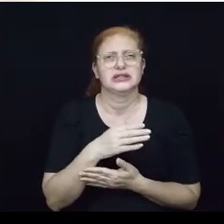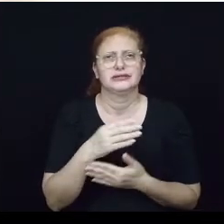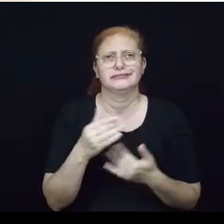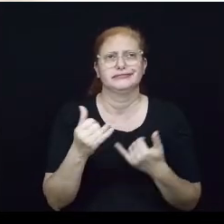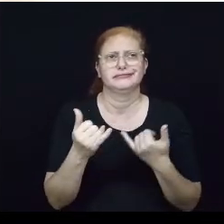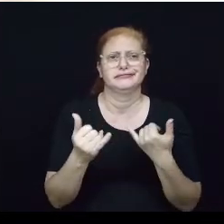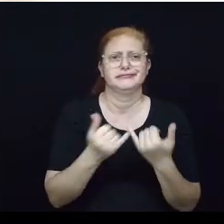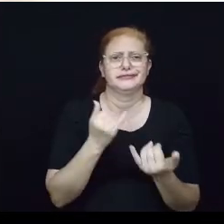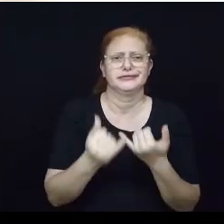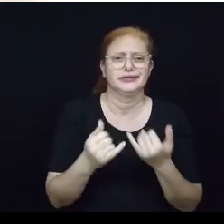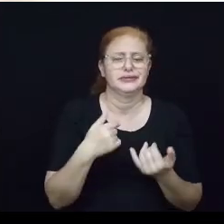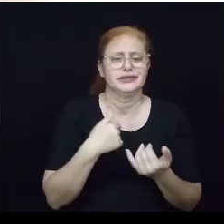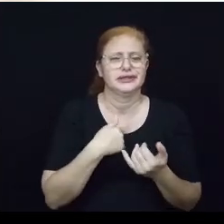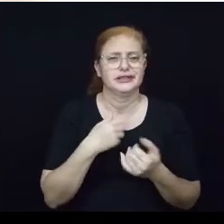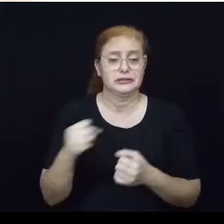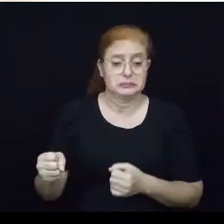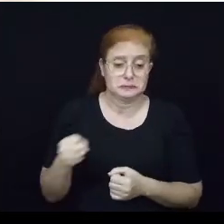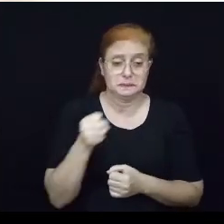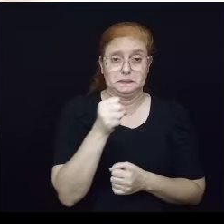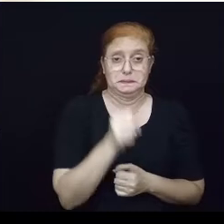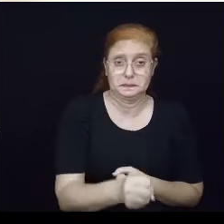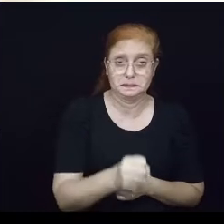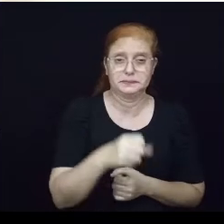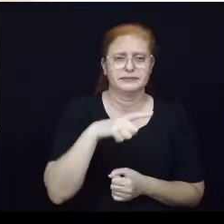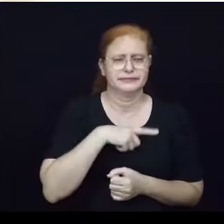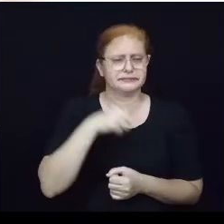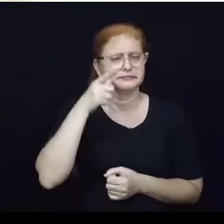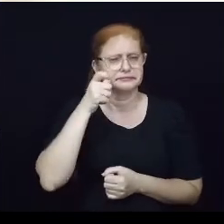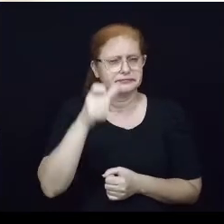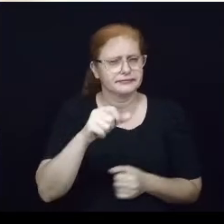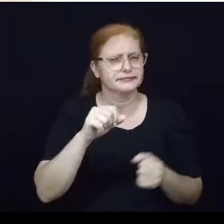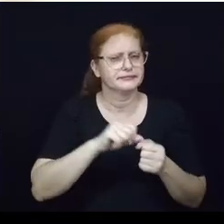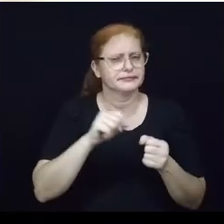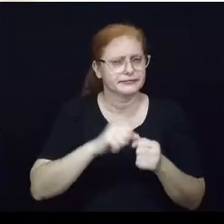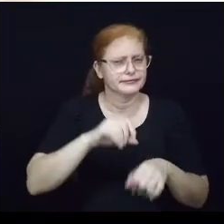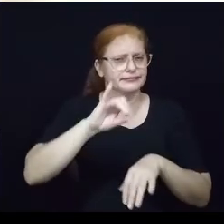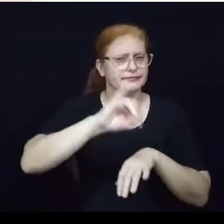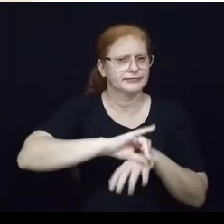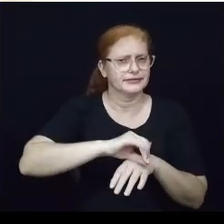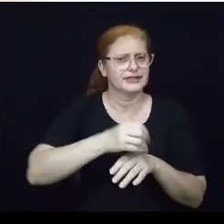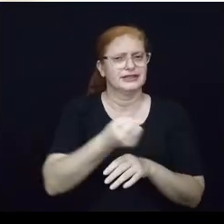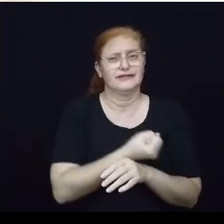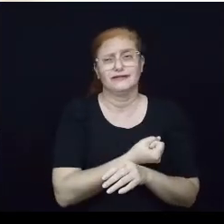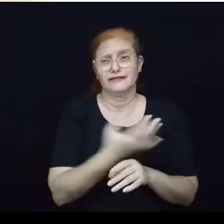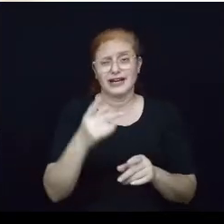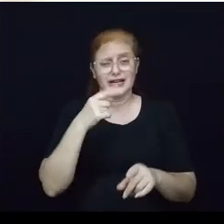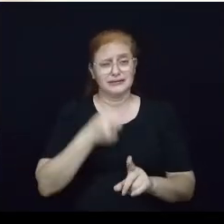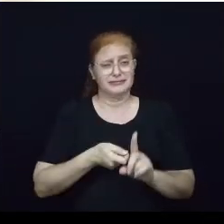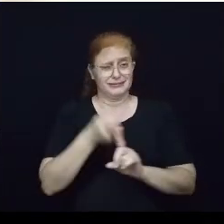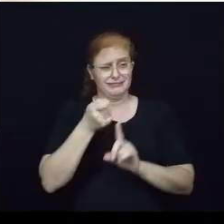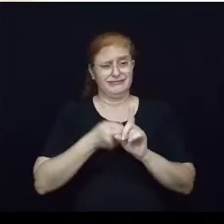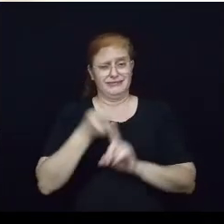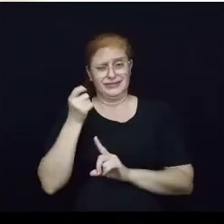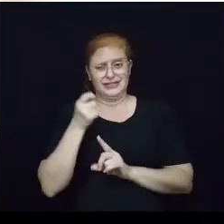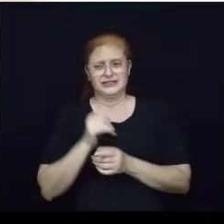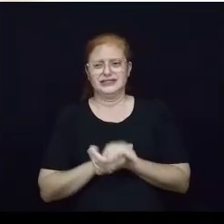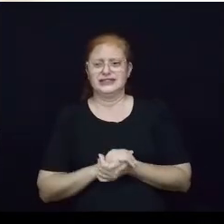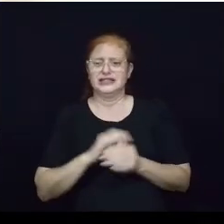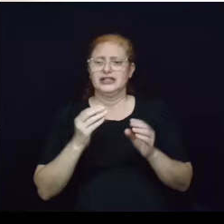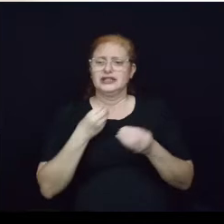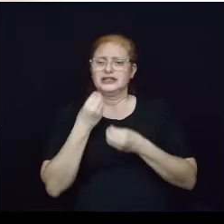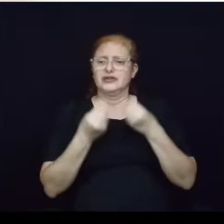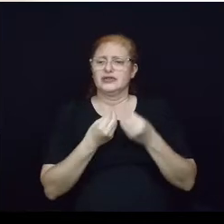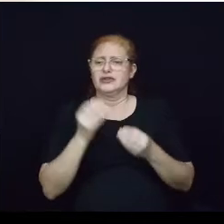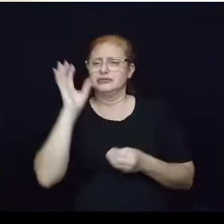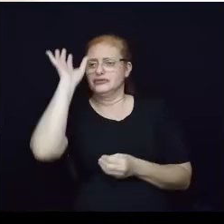situação dessa para mim manter esse interesse na execução de uma peça durante, sei lá, 3, 4 meses. E, Mauro, como é